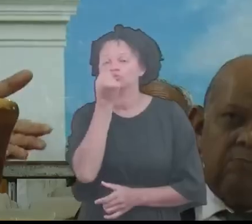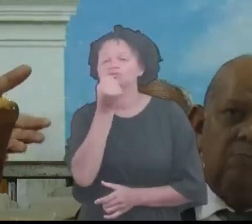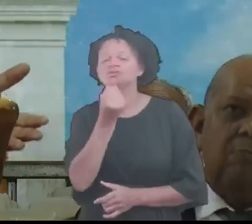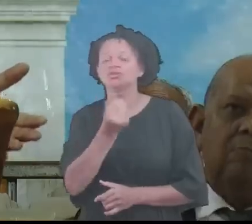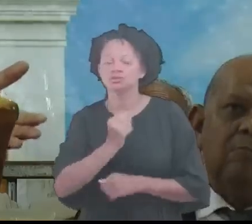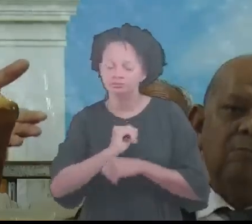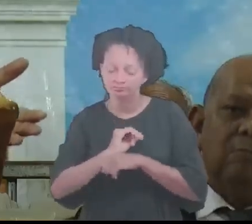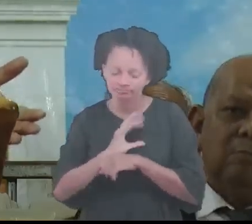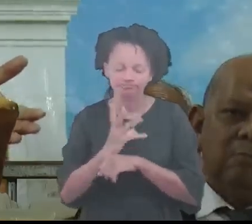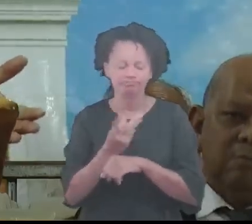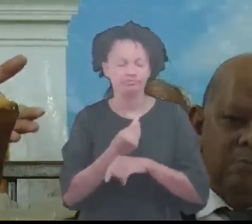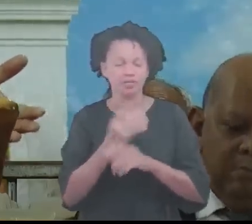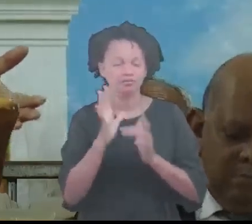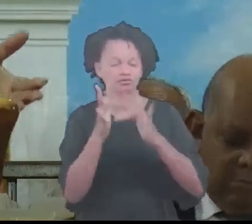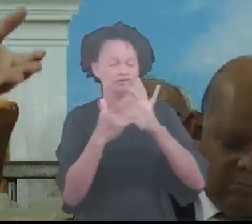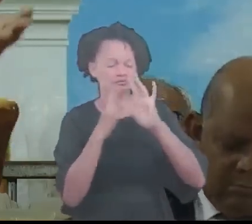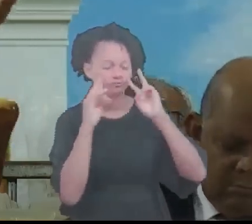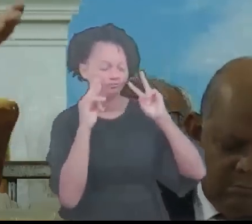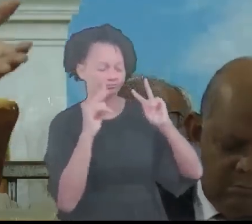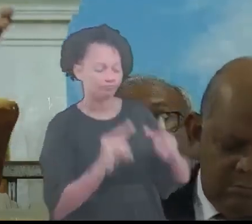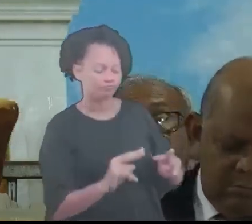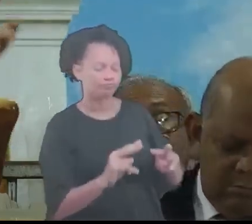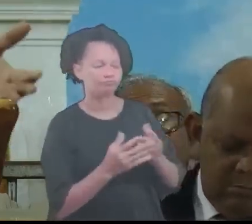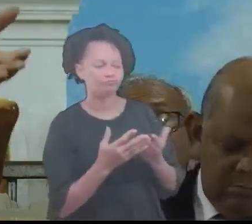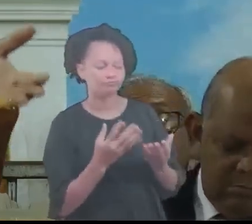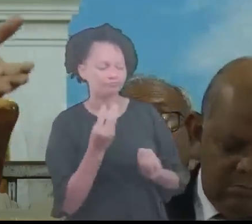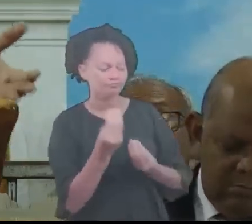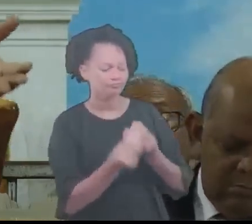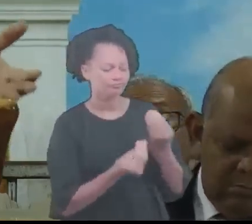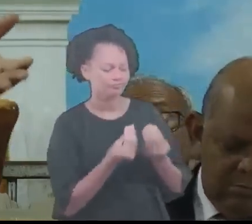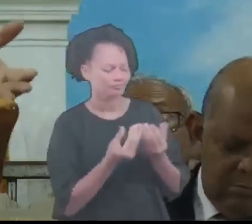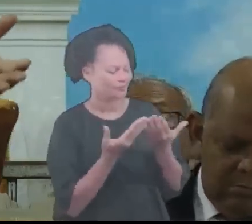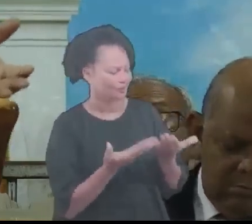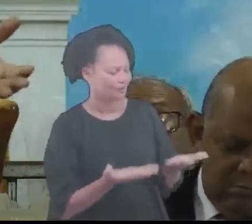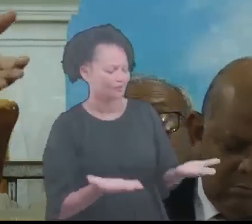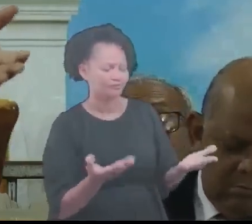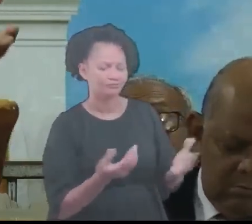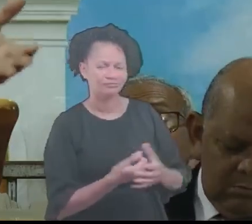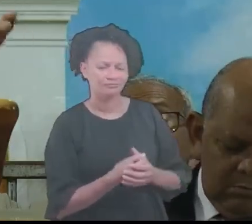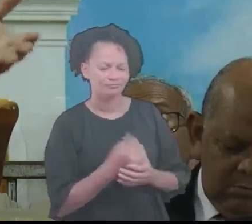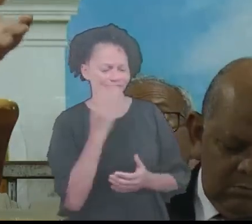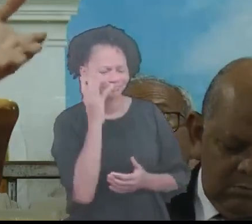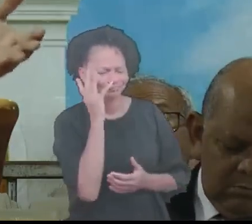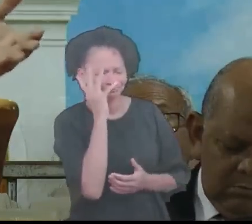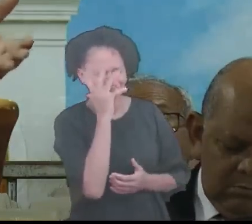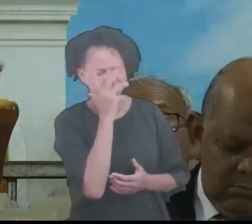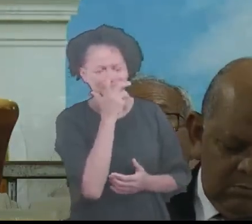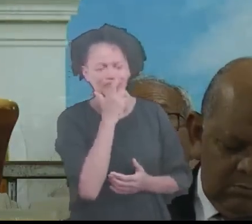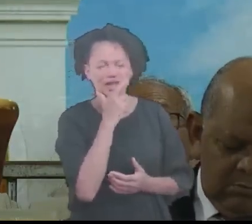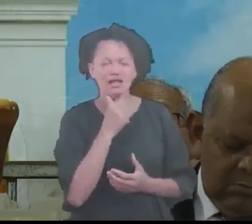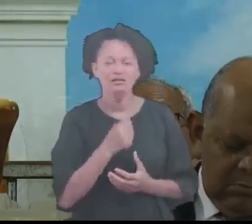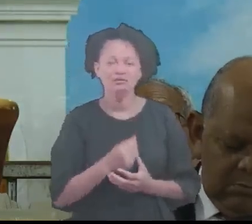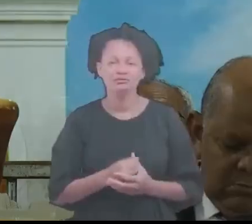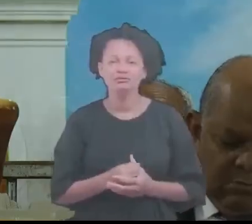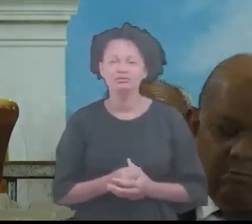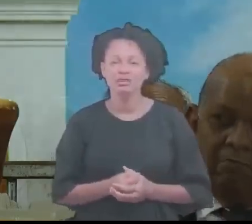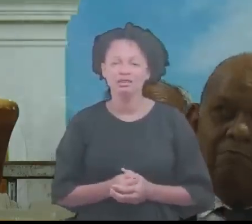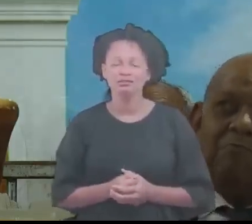igreja e diz: como és formosa. Formosa.